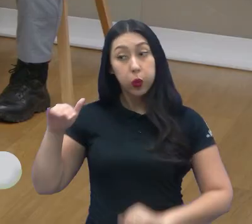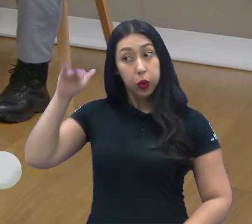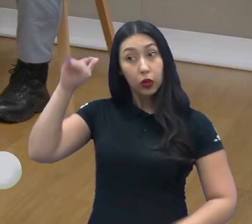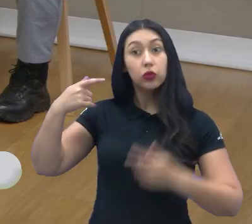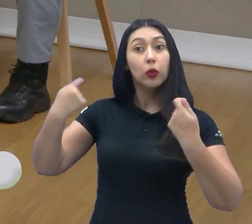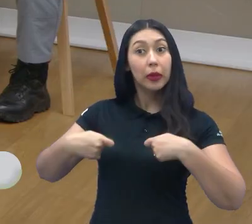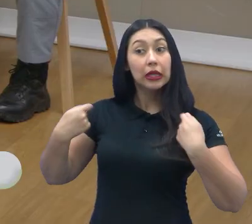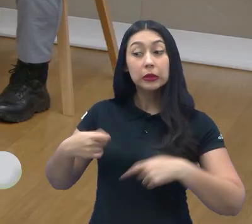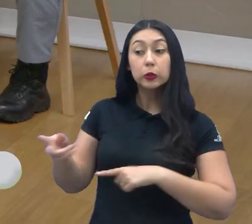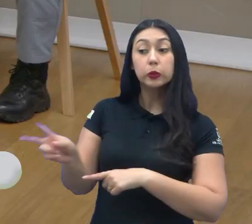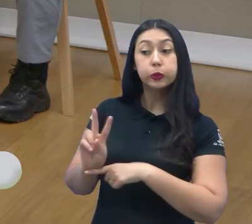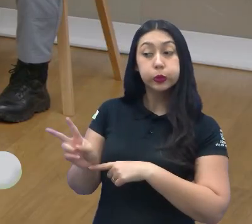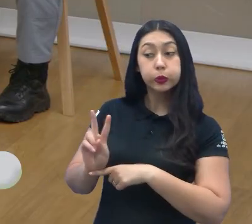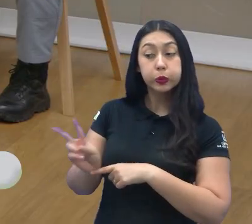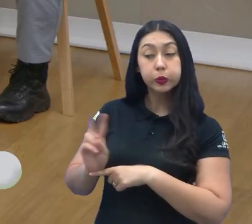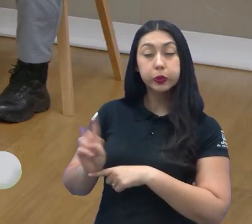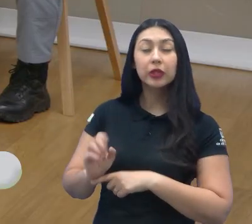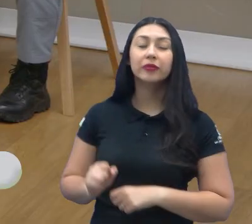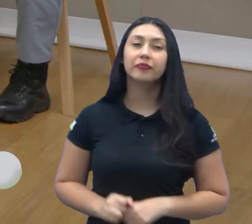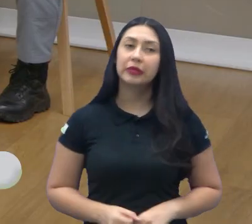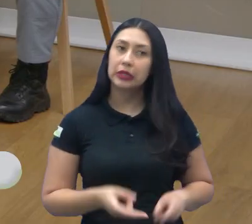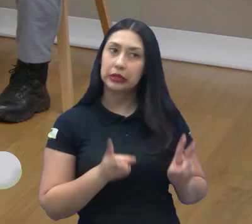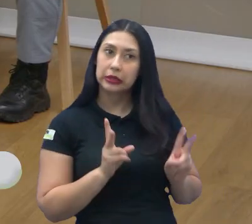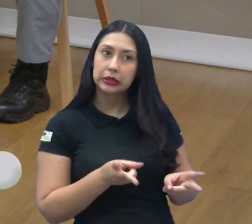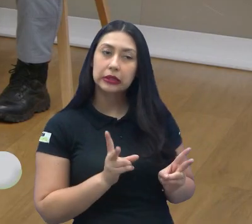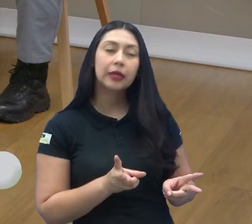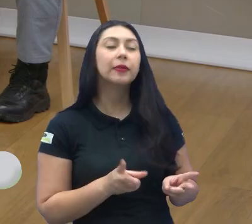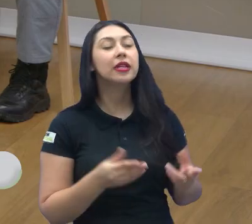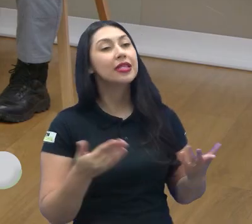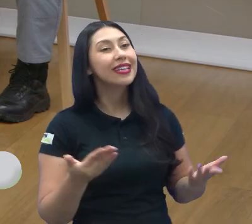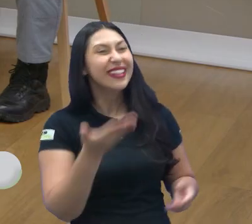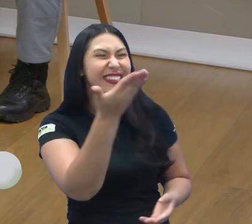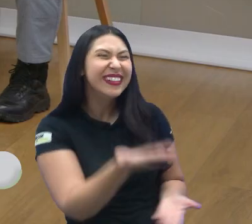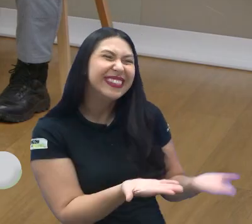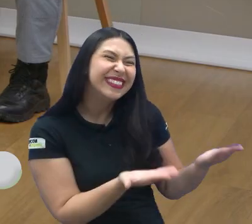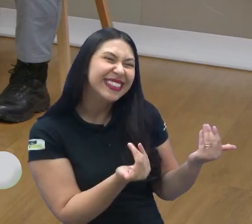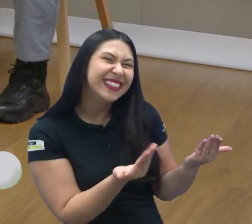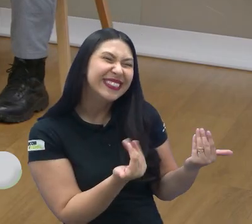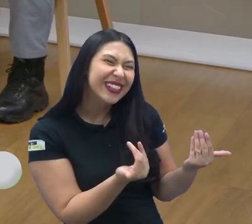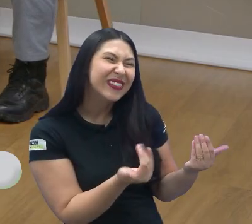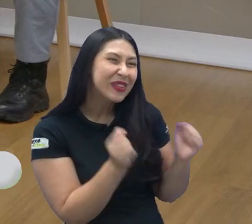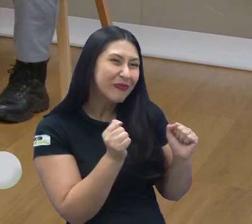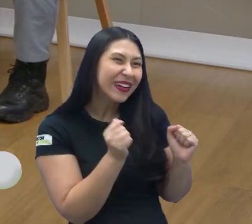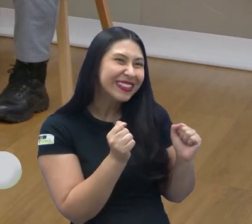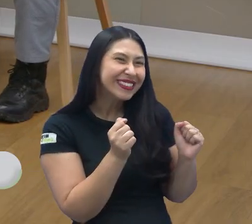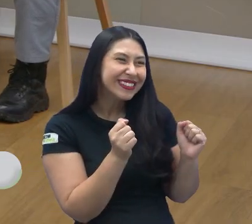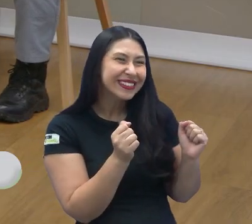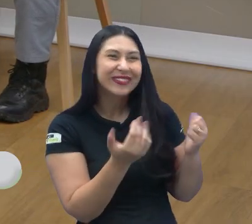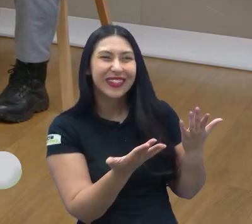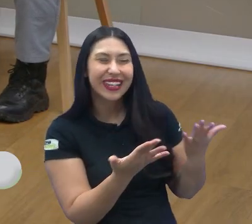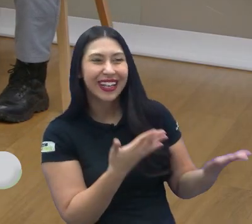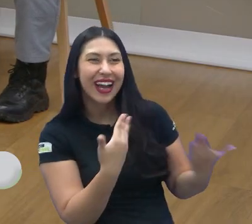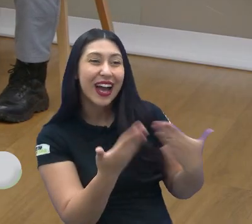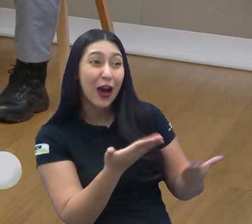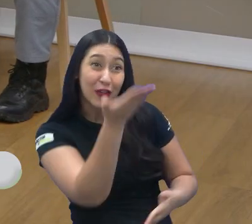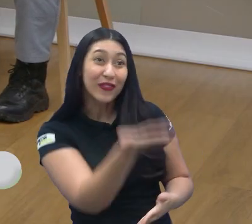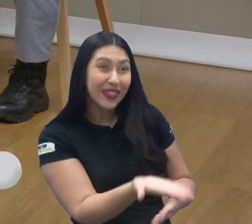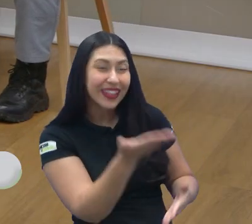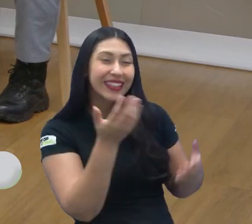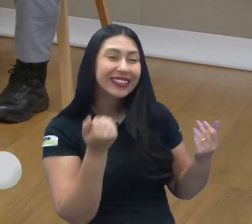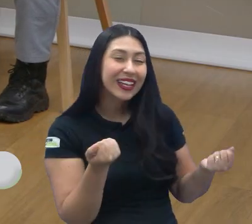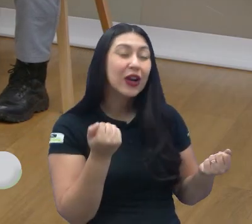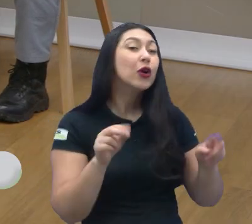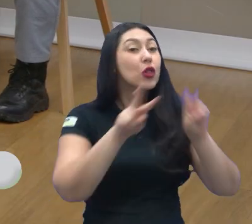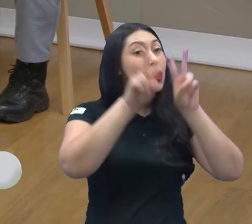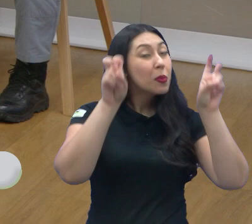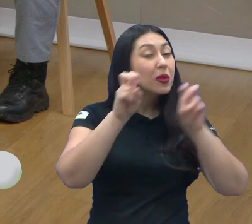tempo todo. E já que você falou, vou falar você porque é muito jovem, né? Poderia até falar senhor porque é tenente, mas já que você falou das janelas,